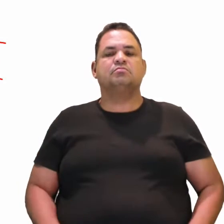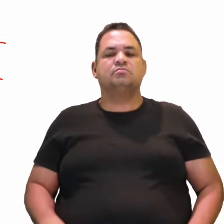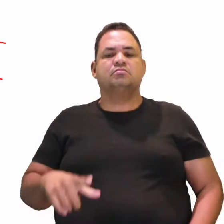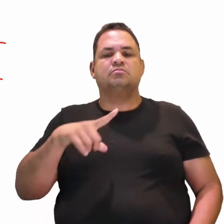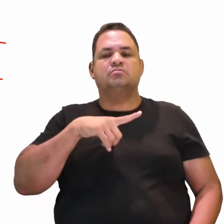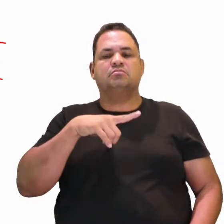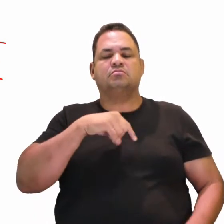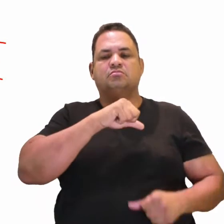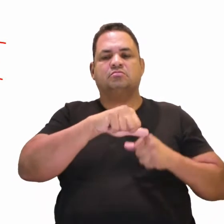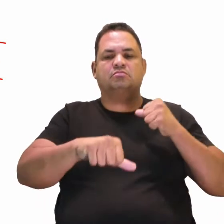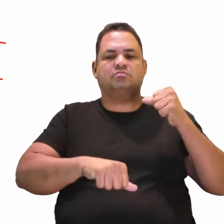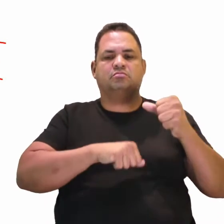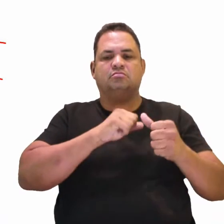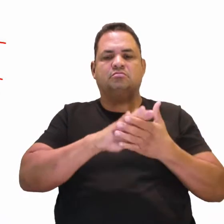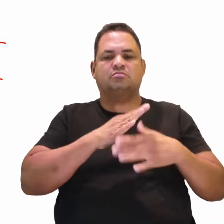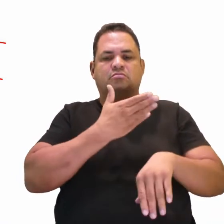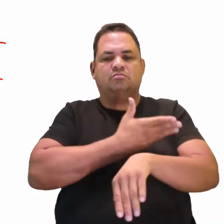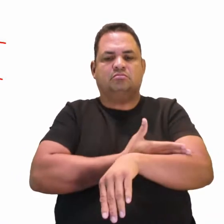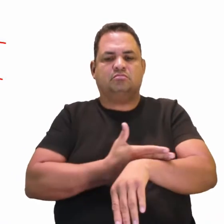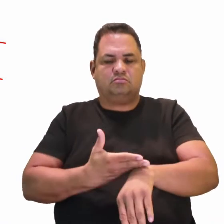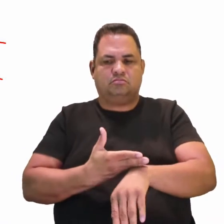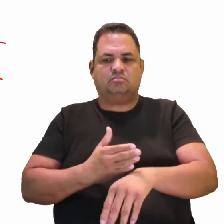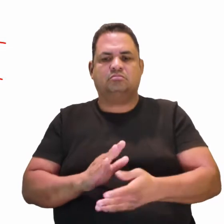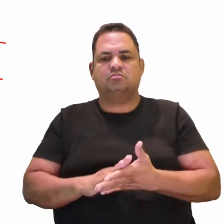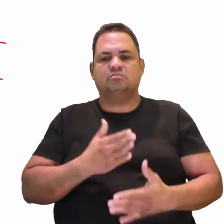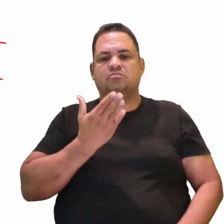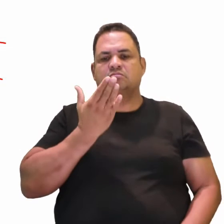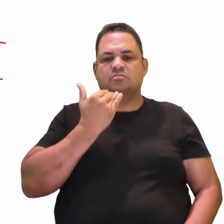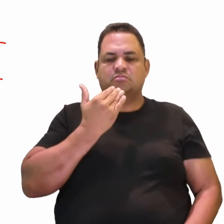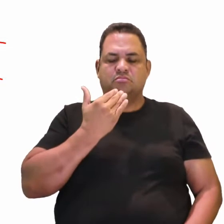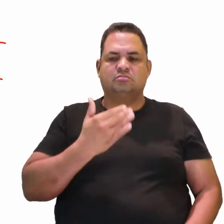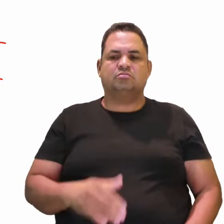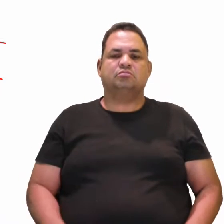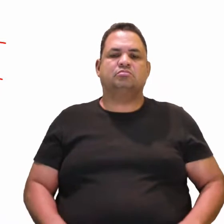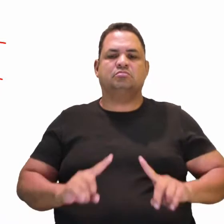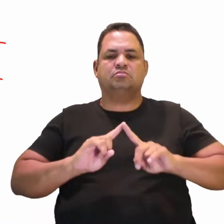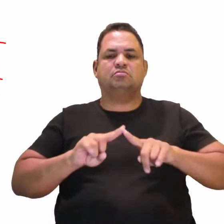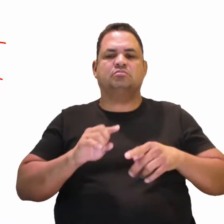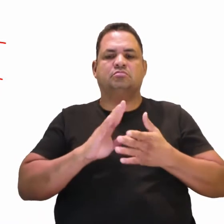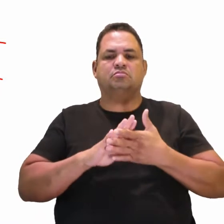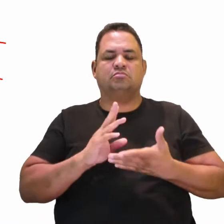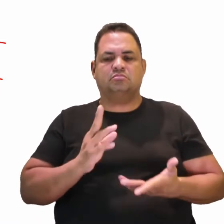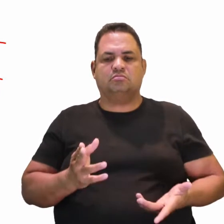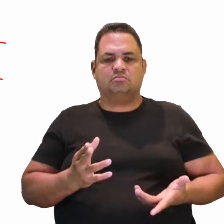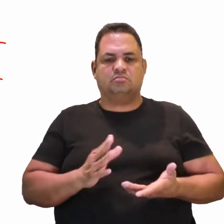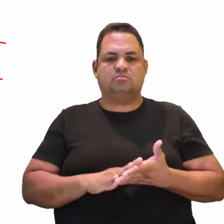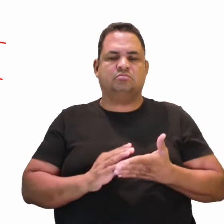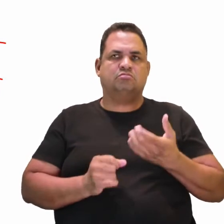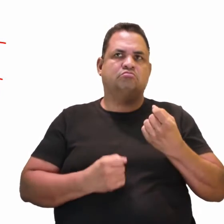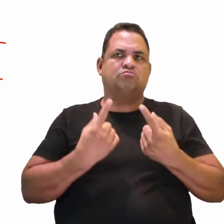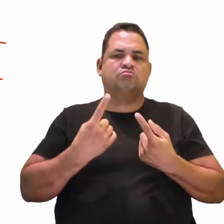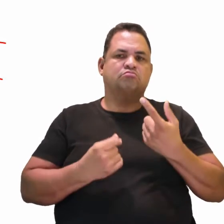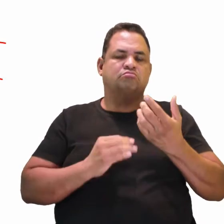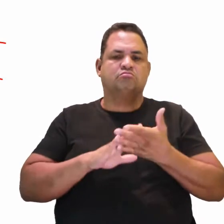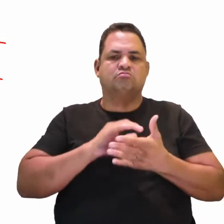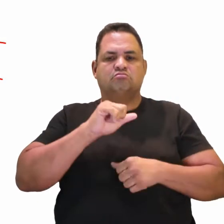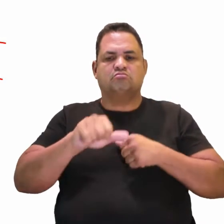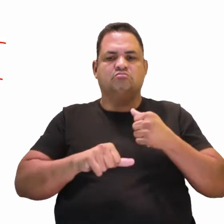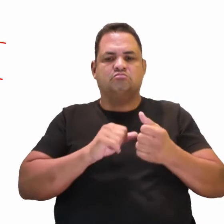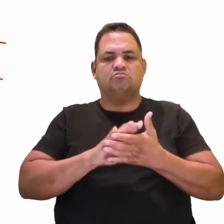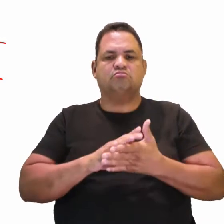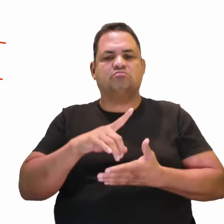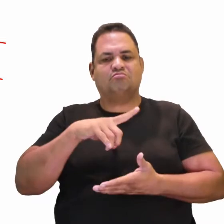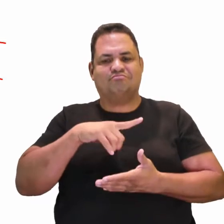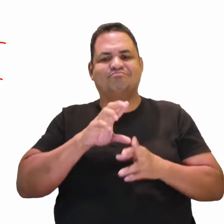ter essa mudança, né, nos seus hábitos, nos hábitos alimentares, mas mesmo algumas mudanças simples farão uma